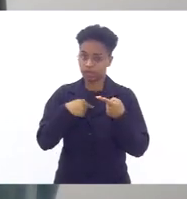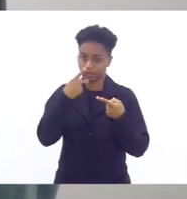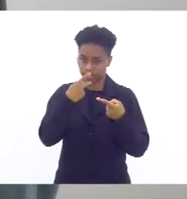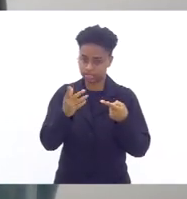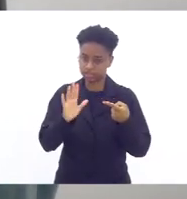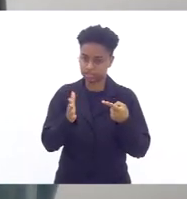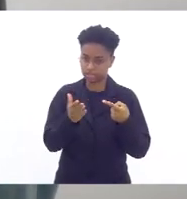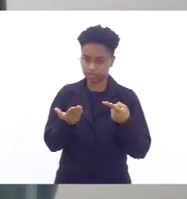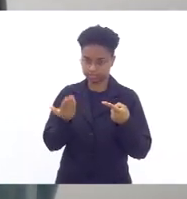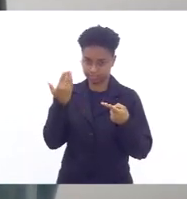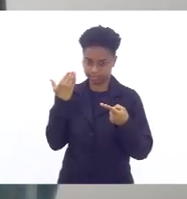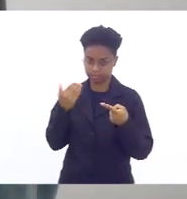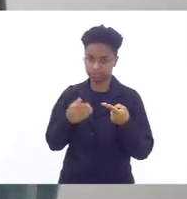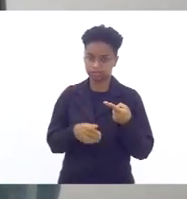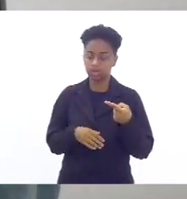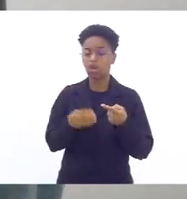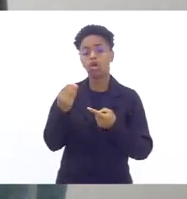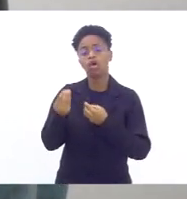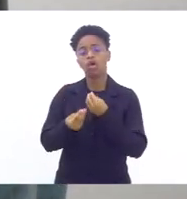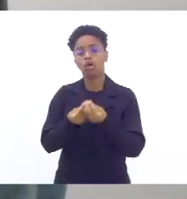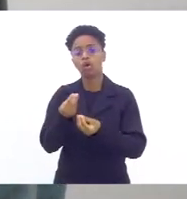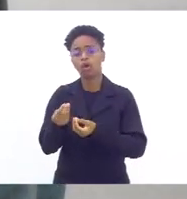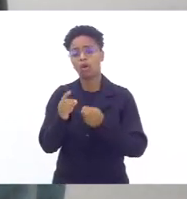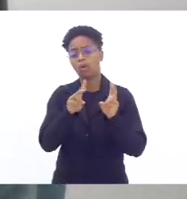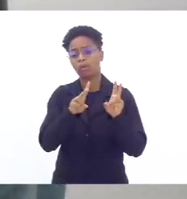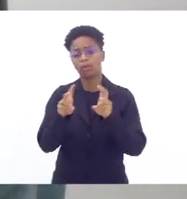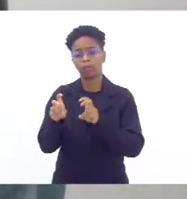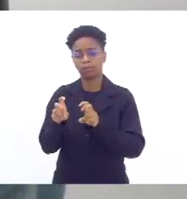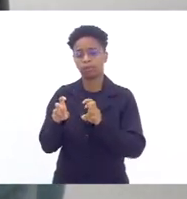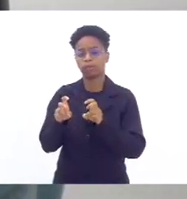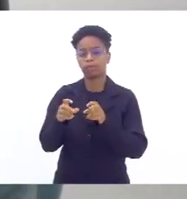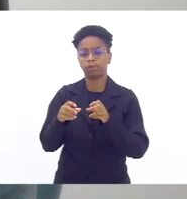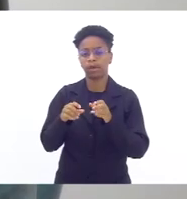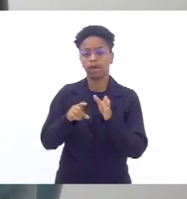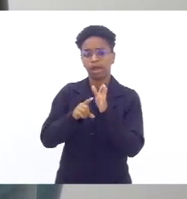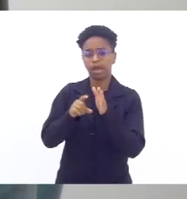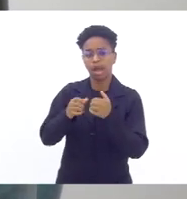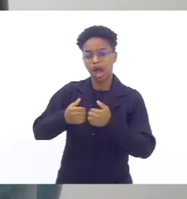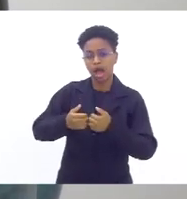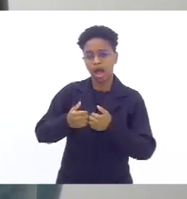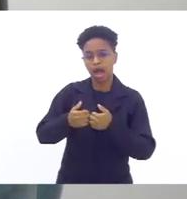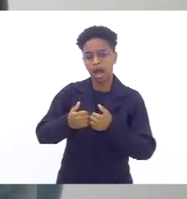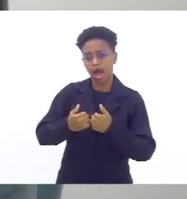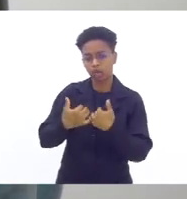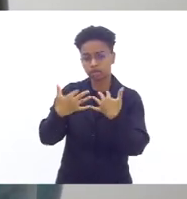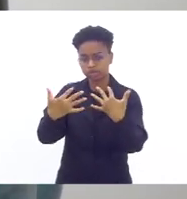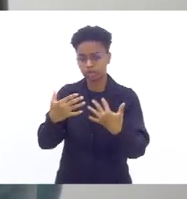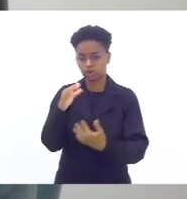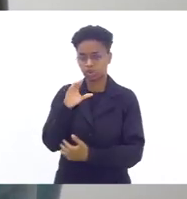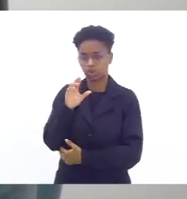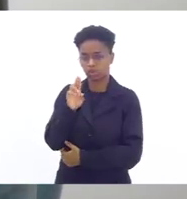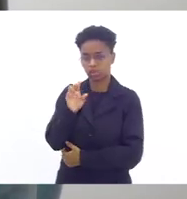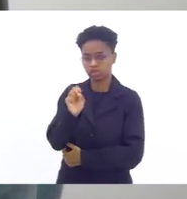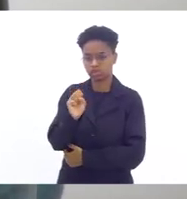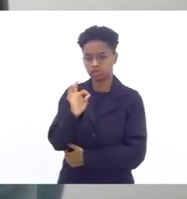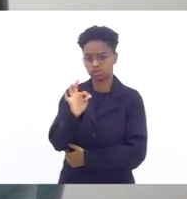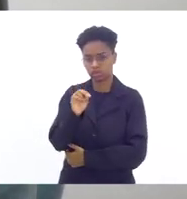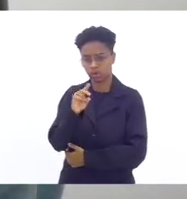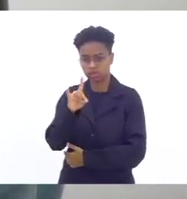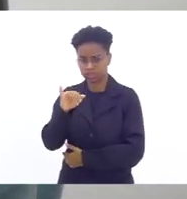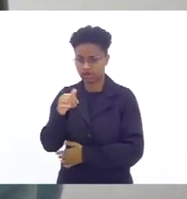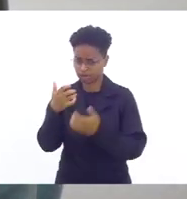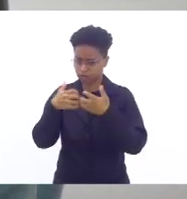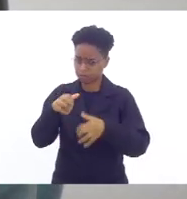lá atrás é como é que anda a questão das audiências de Custódia se isso continua funcionando bem se houve algum